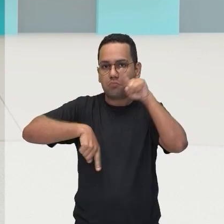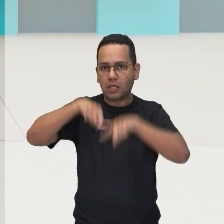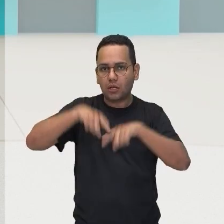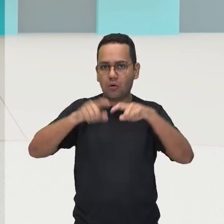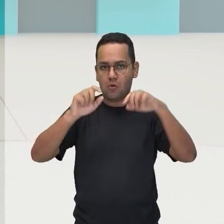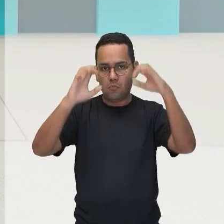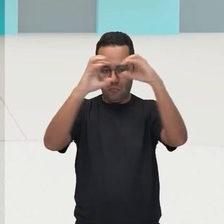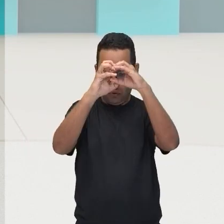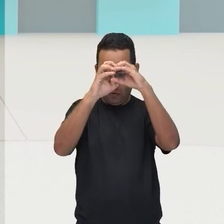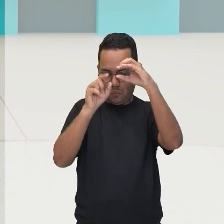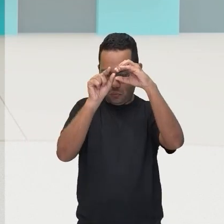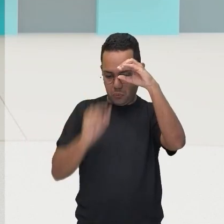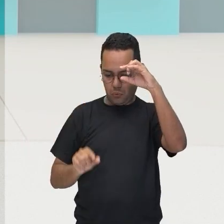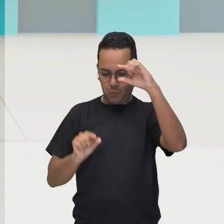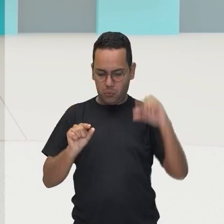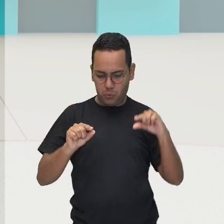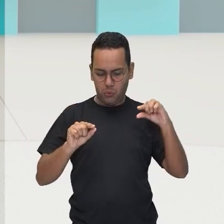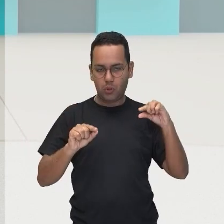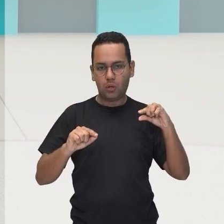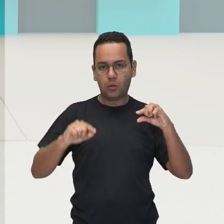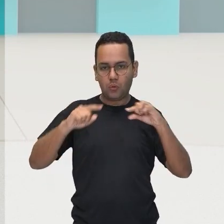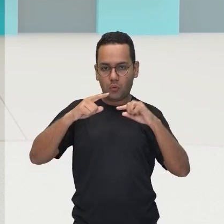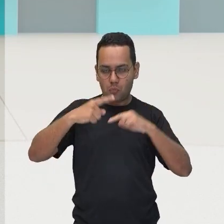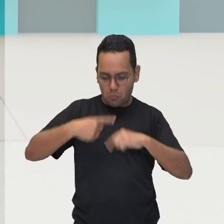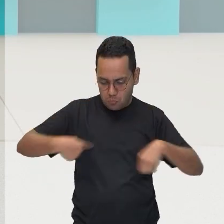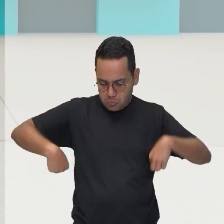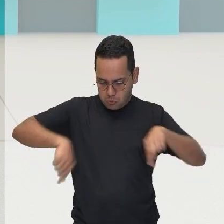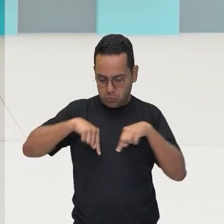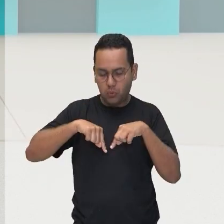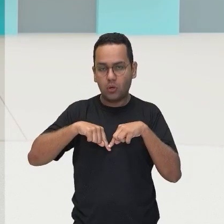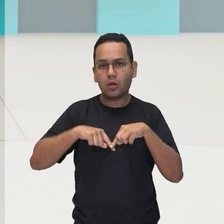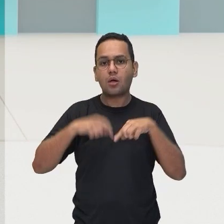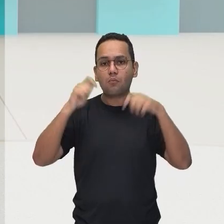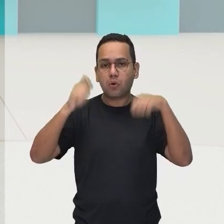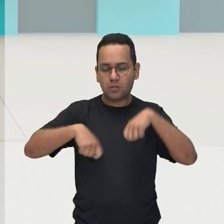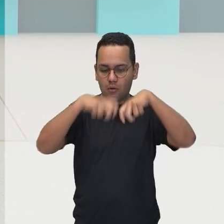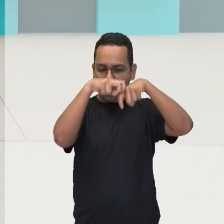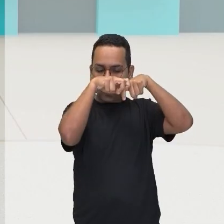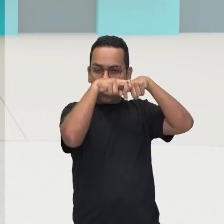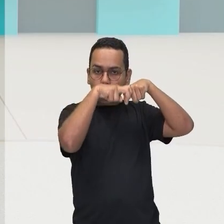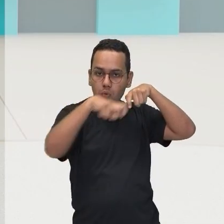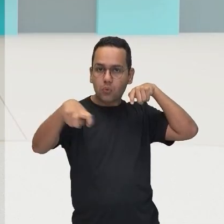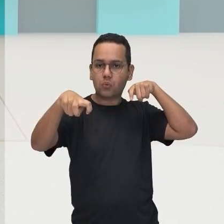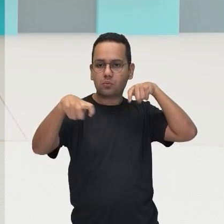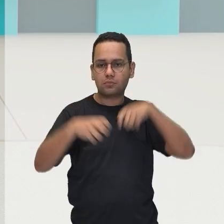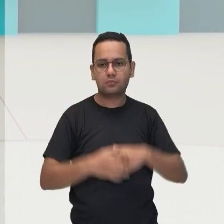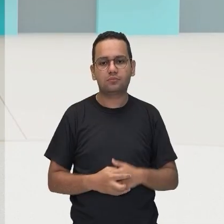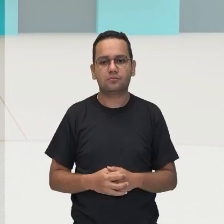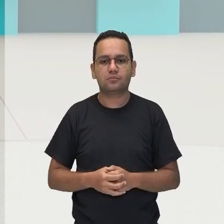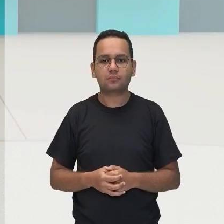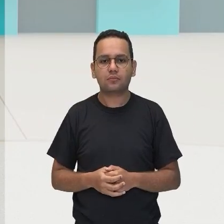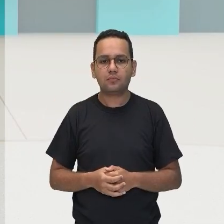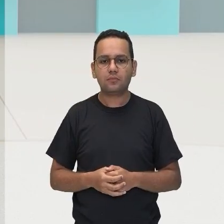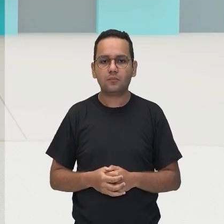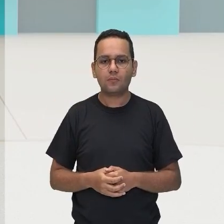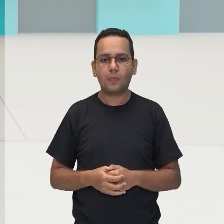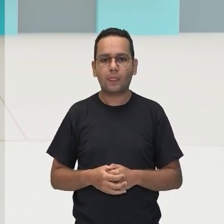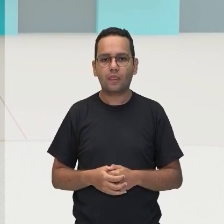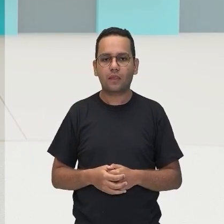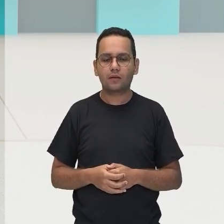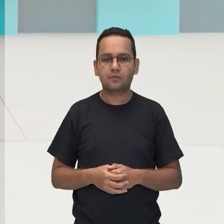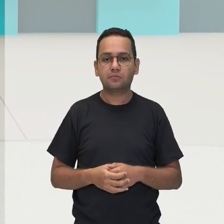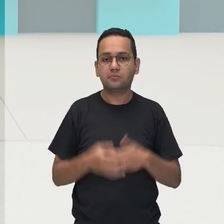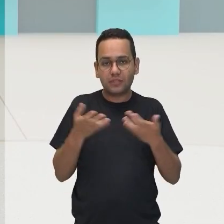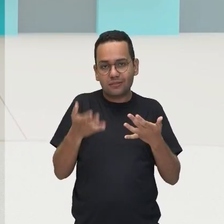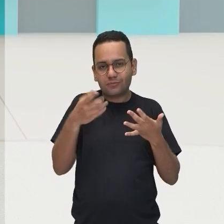alturas diferentes, em pontos diferentes, para fazer ali essa travessia, tá certo? Então, conhecemos aí